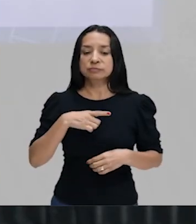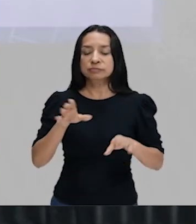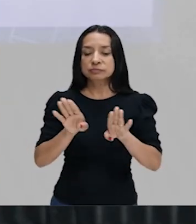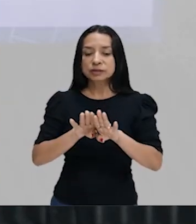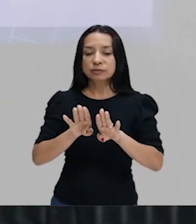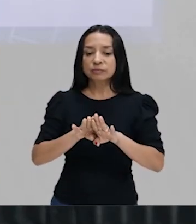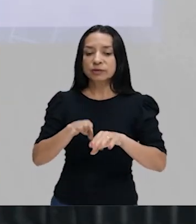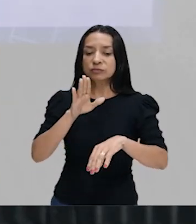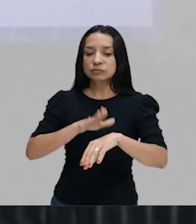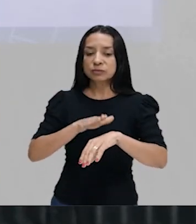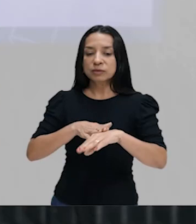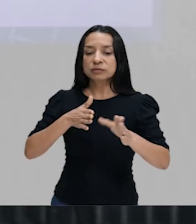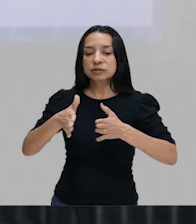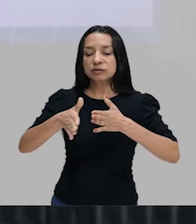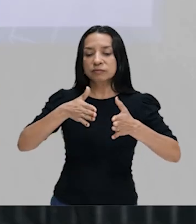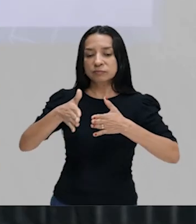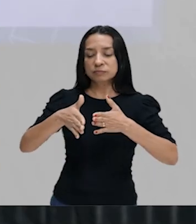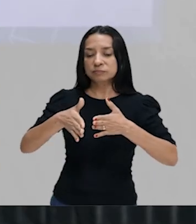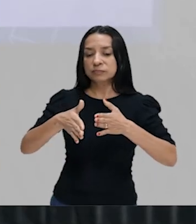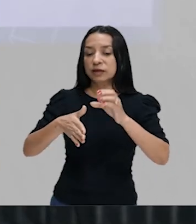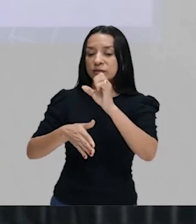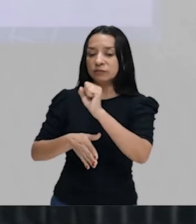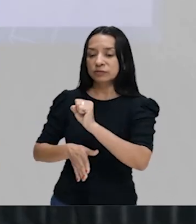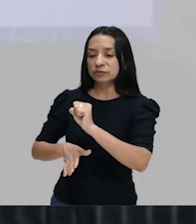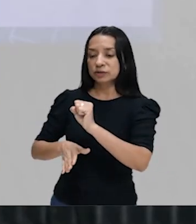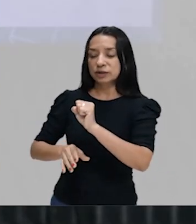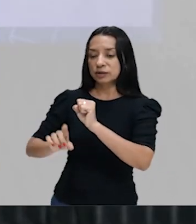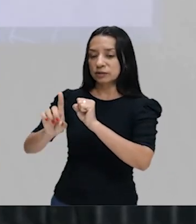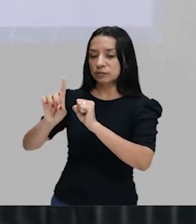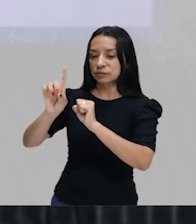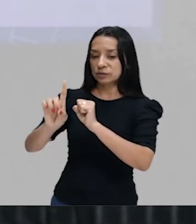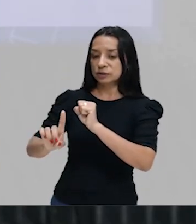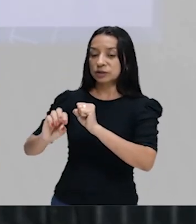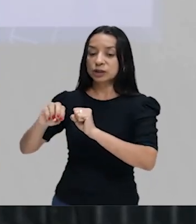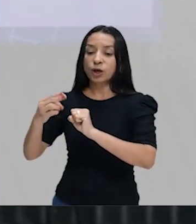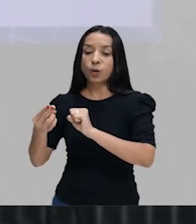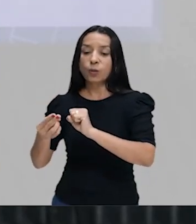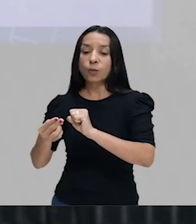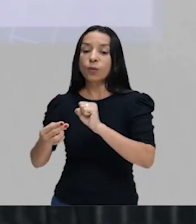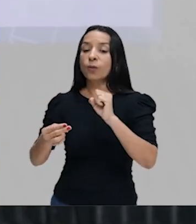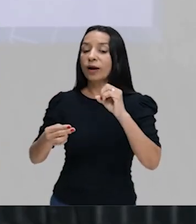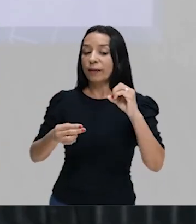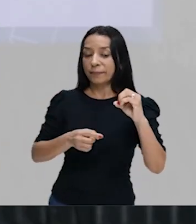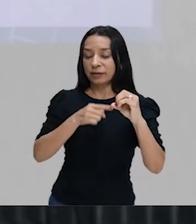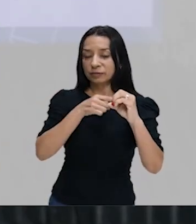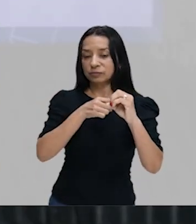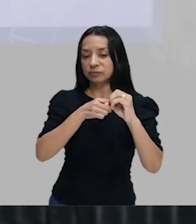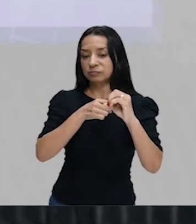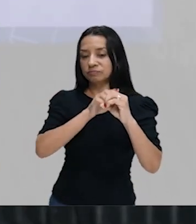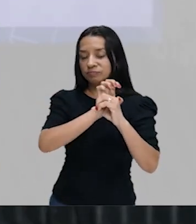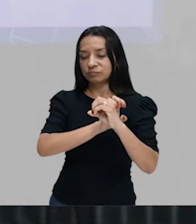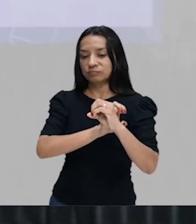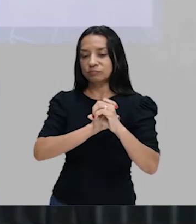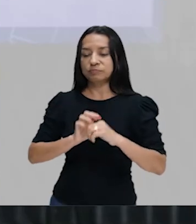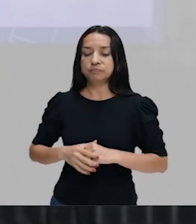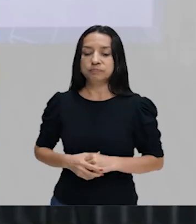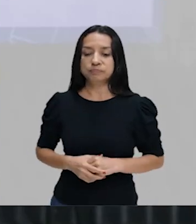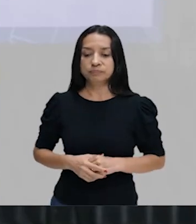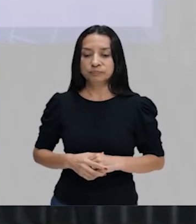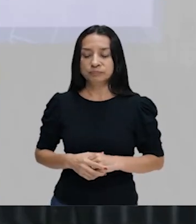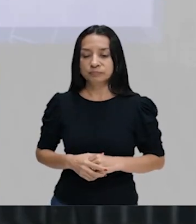o chamado intervalo fechado à direita, ou aberto à esquerda, de extremos A e B, sendo representado